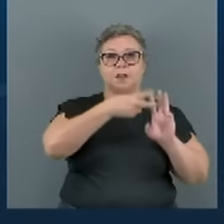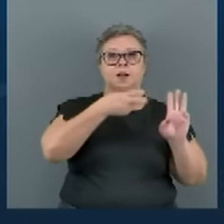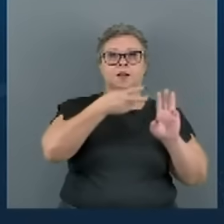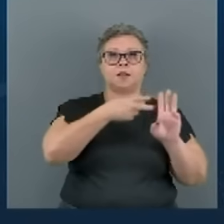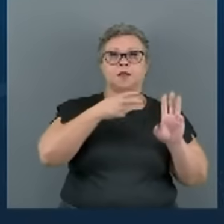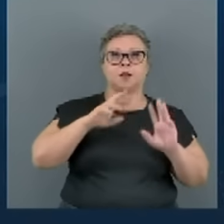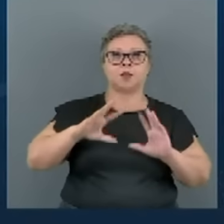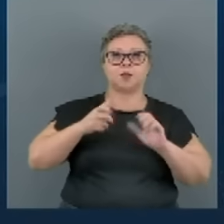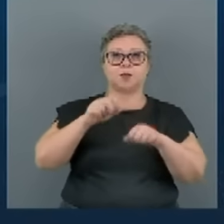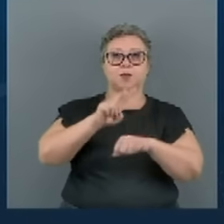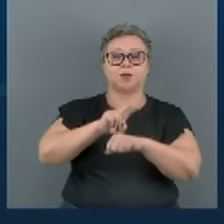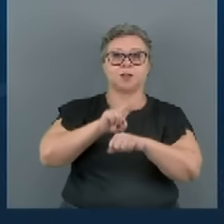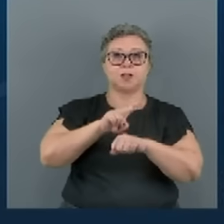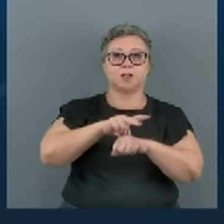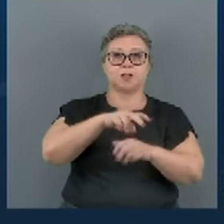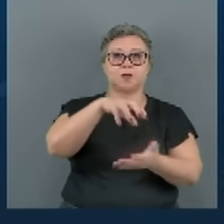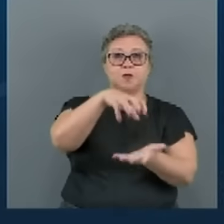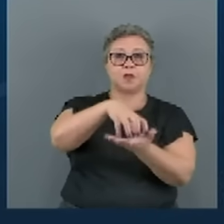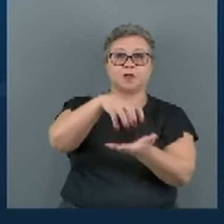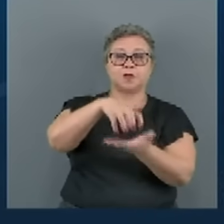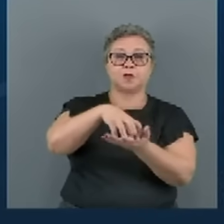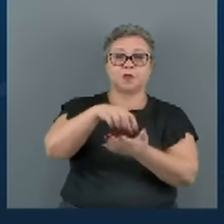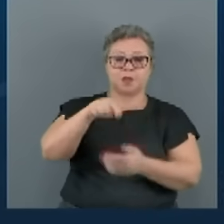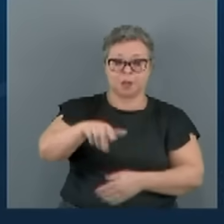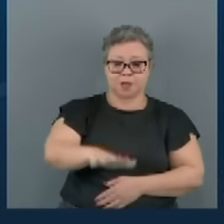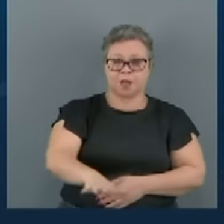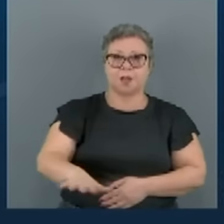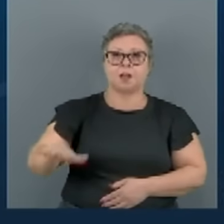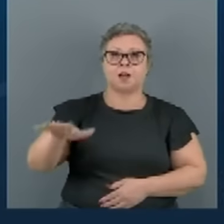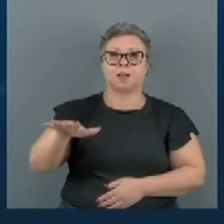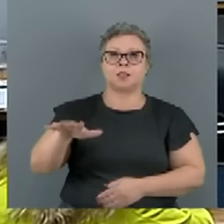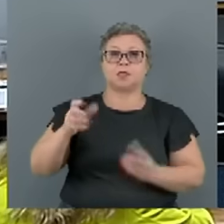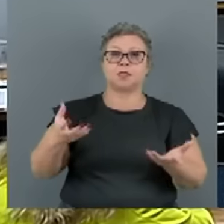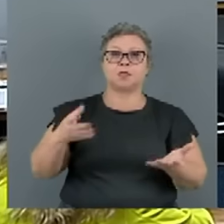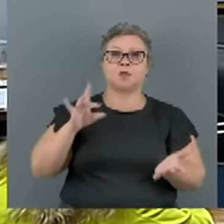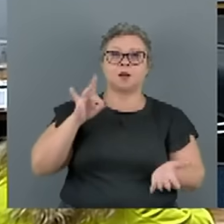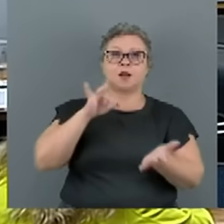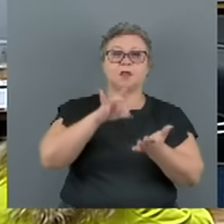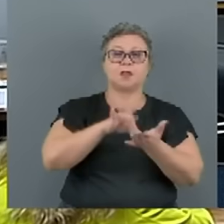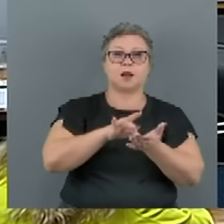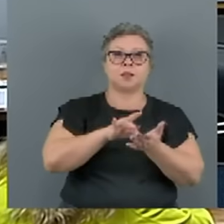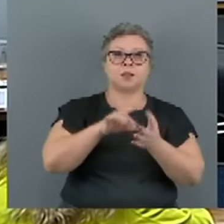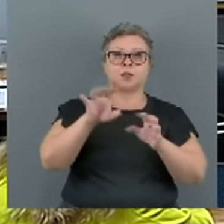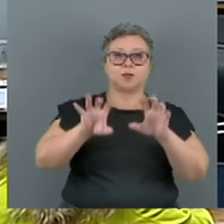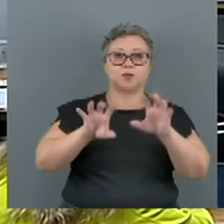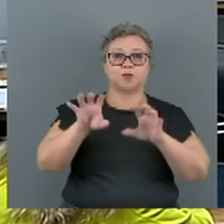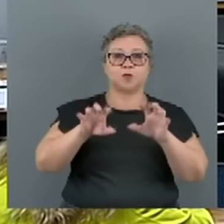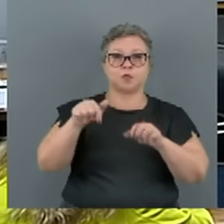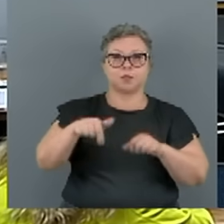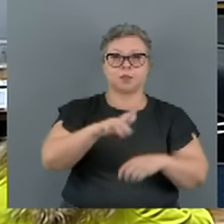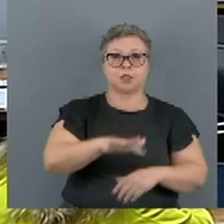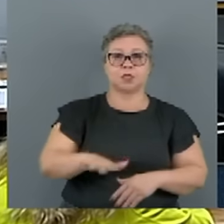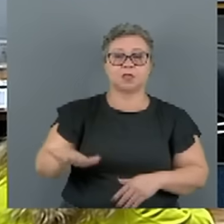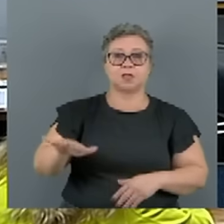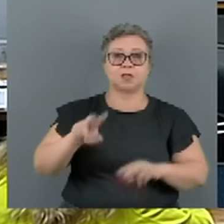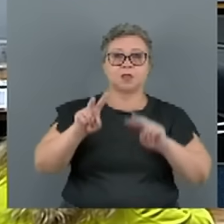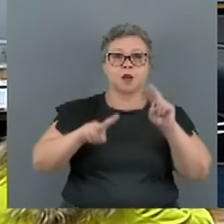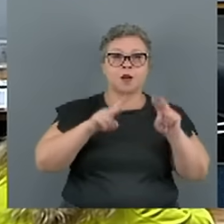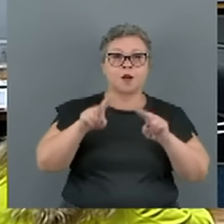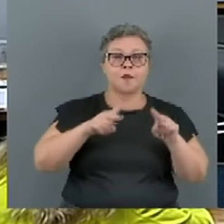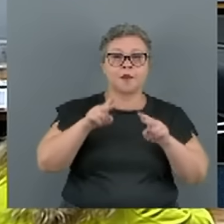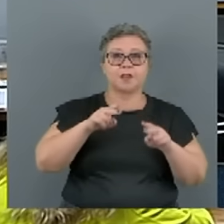todos protegidos pelas ONGs. Essa criança aqui, a situação da bunda dessa criança, tá vendo? Isso é